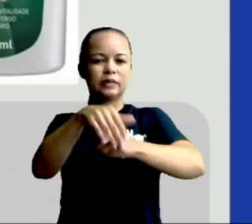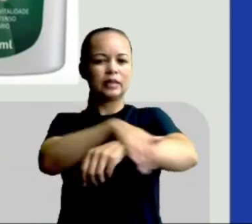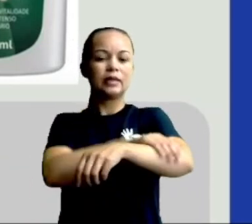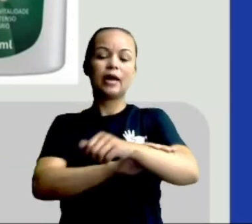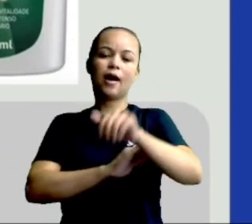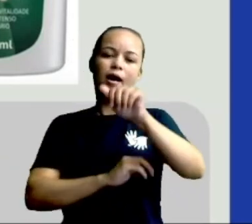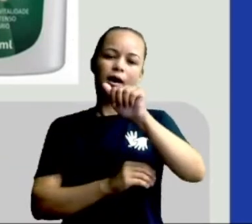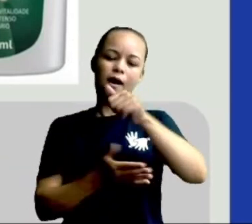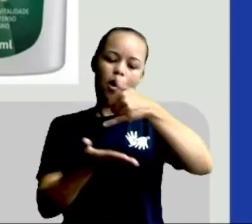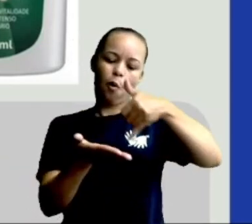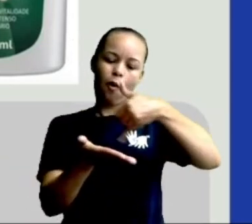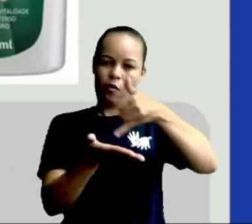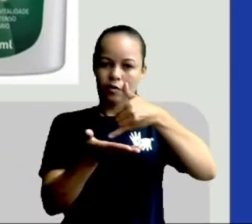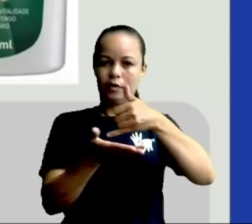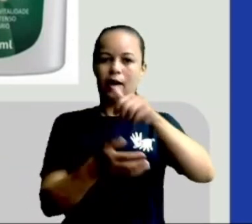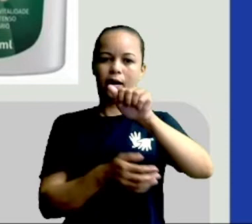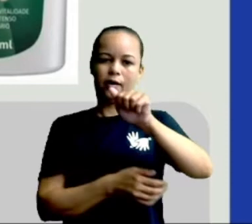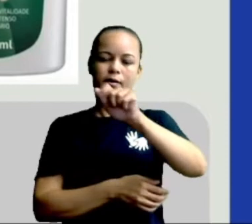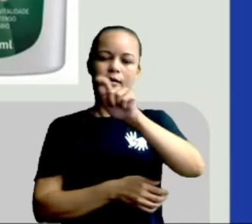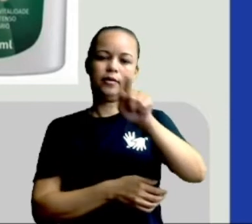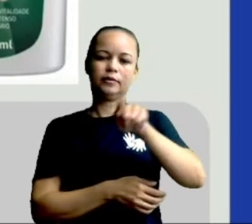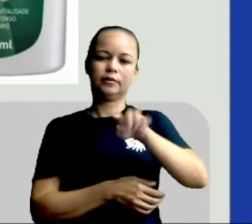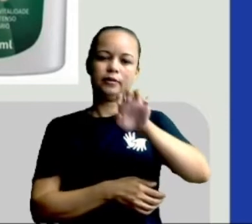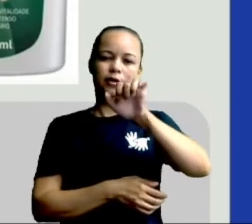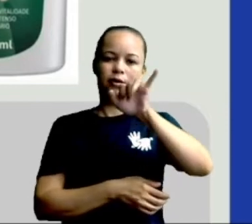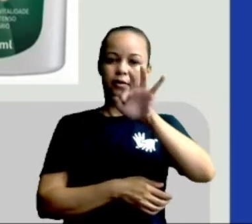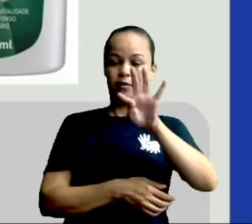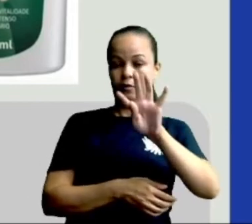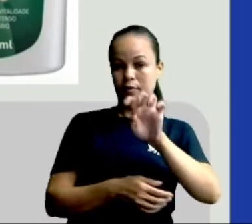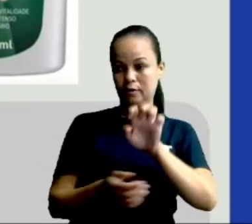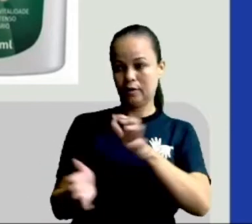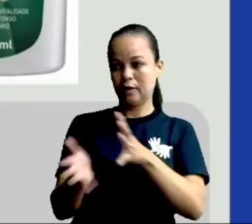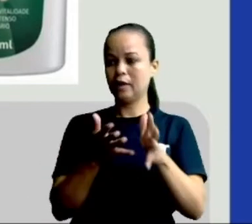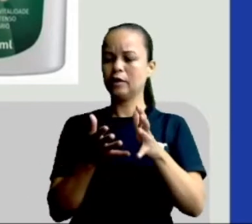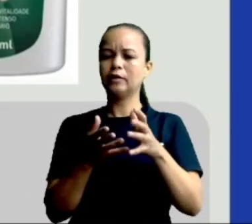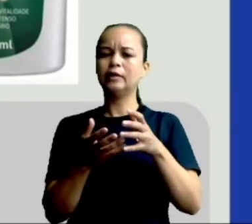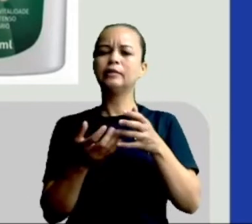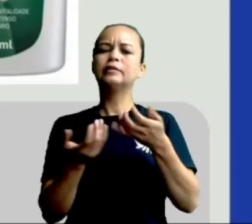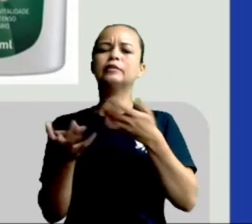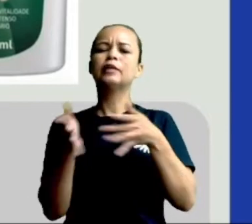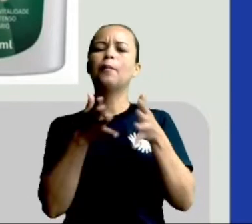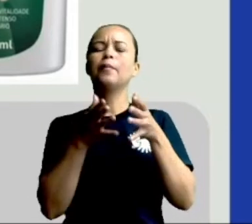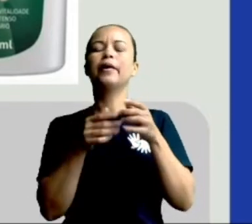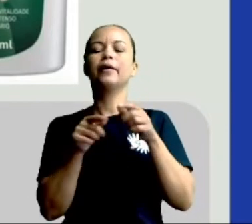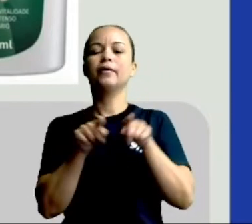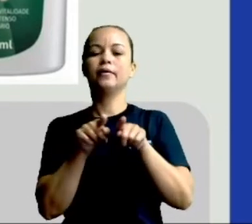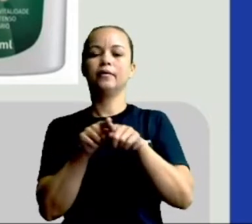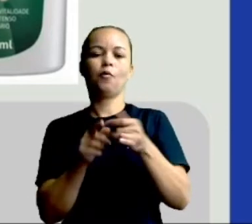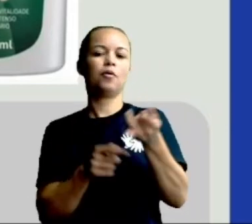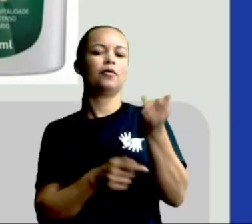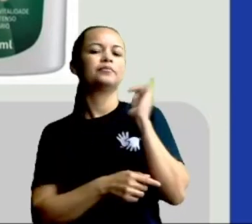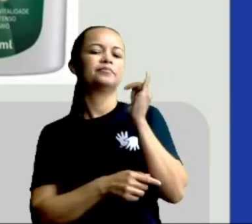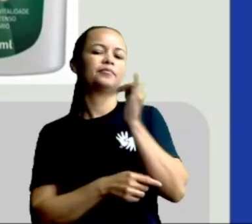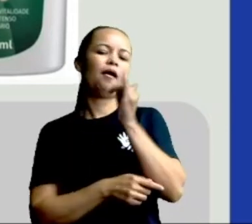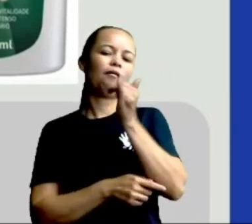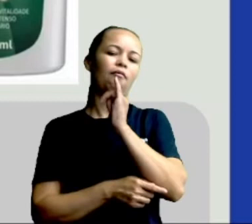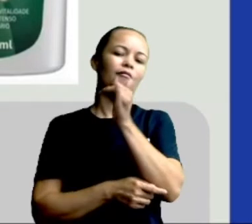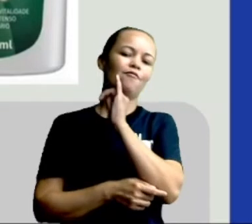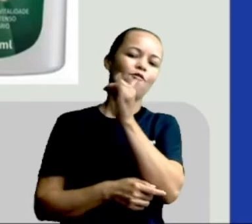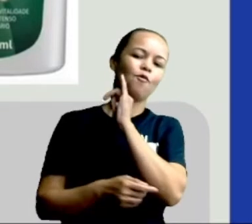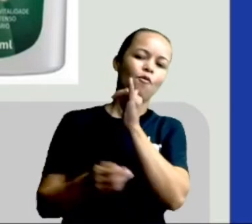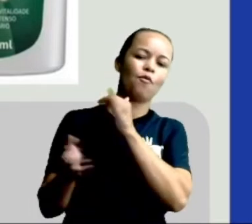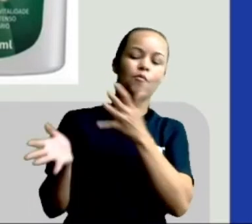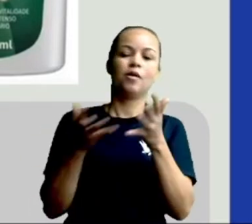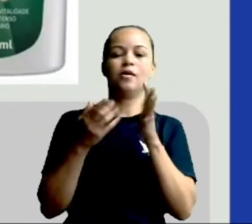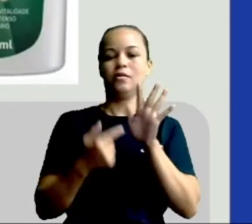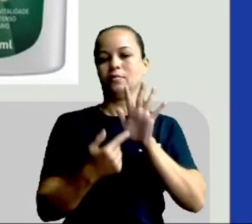oliva. Né? Na fabricação de cosméticos como perfumes, por exemplo, aí, as fragrâncias do perfume, elas vêm